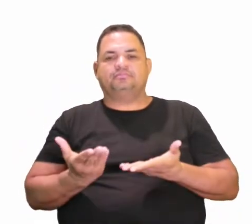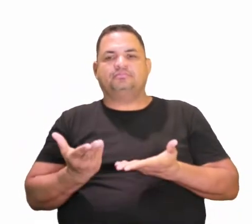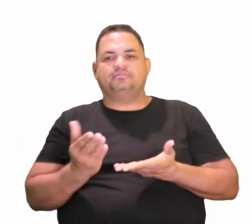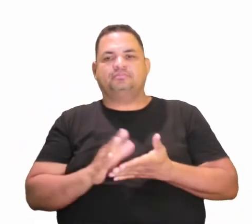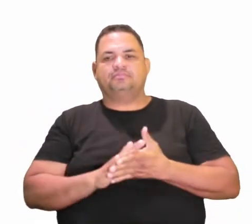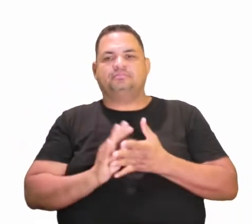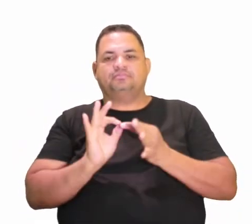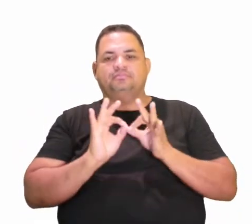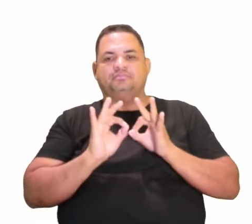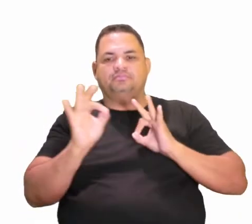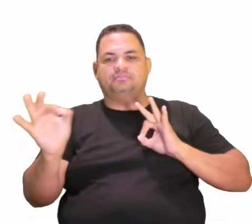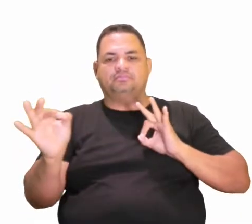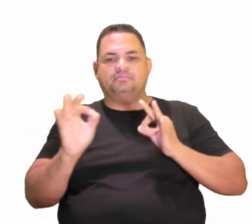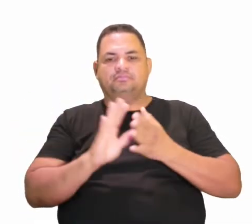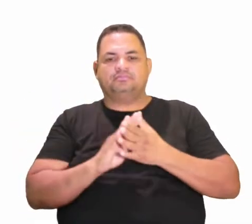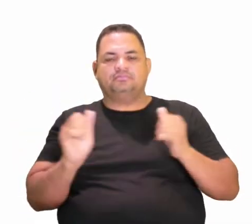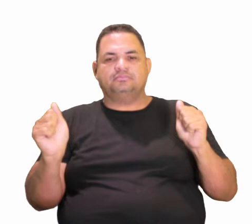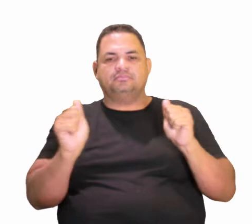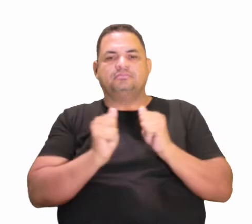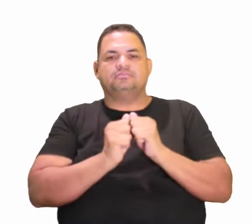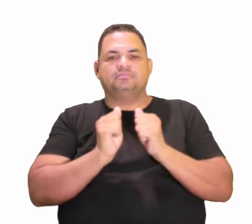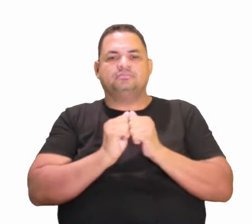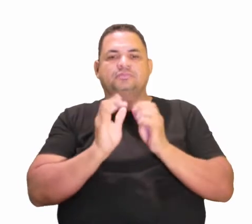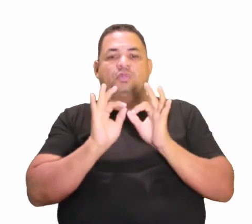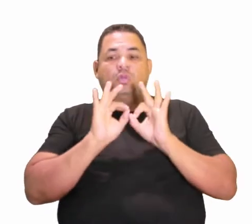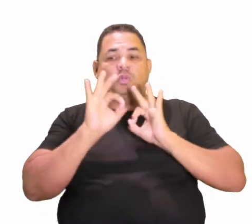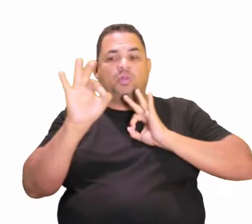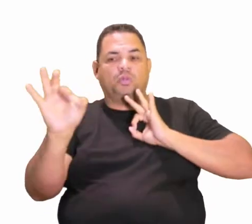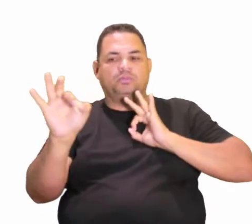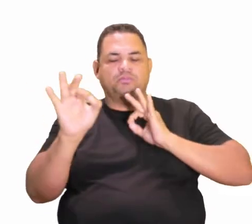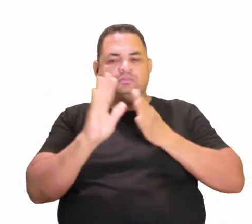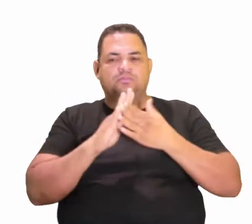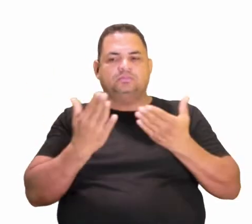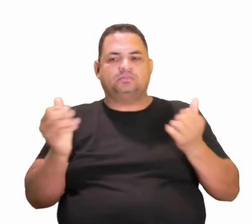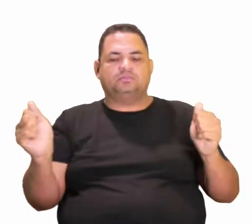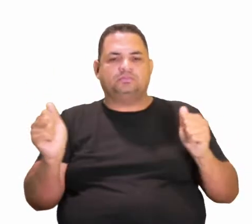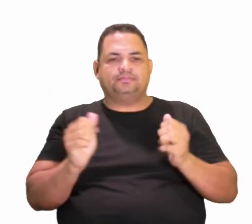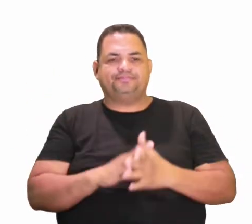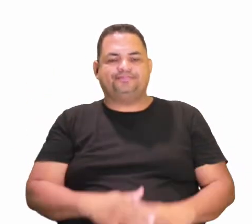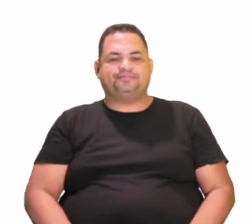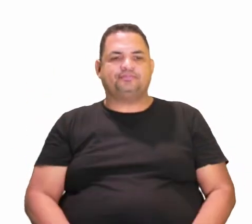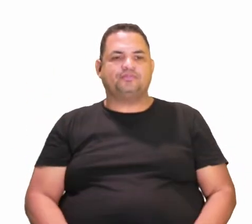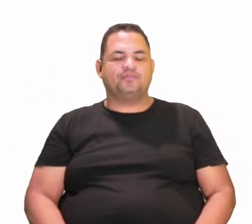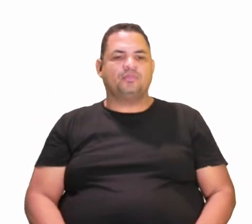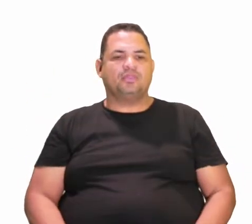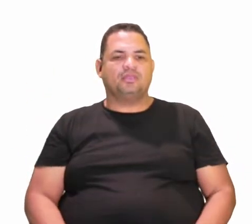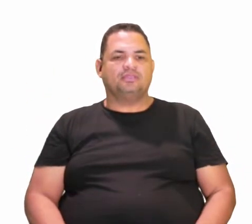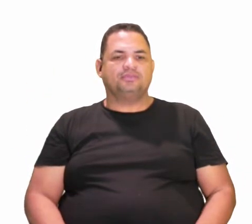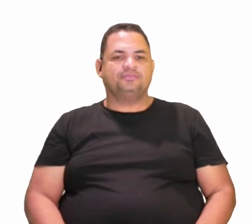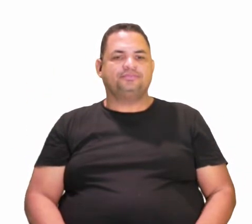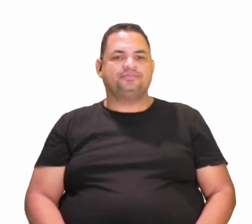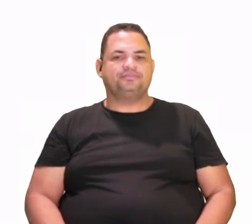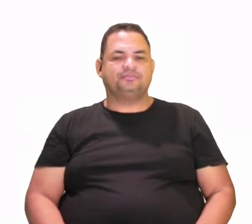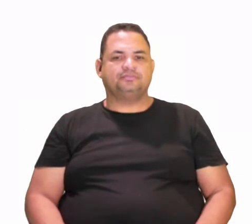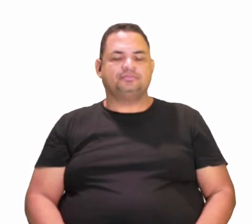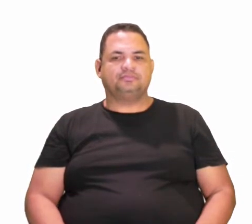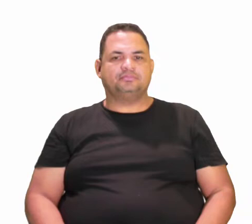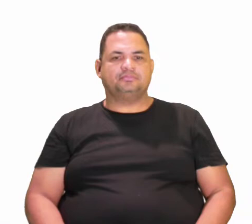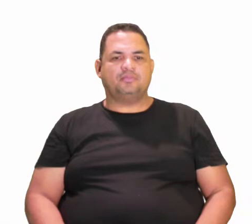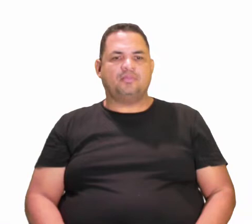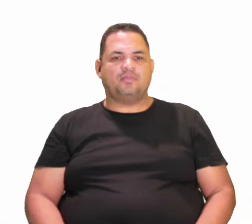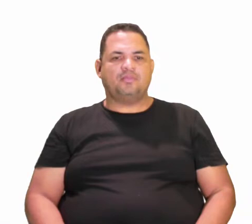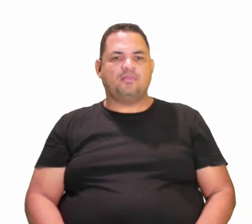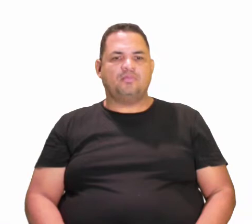com distância, se está perto ou se está longe. Então a gente viu que o this, vamos botar lá,